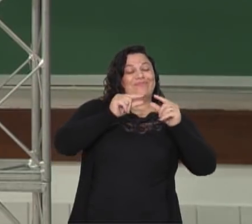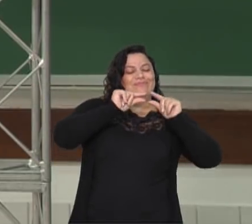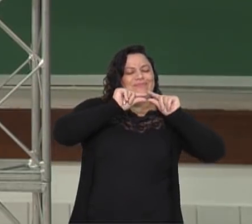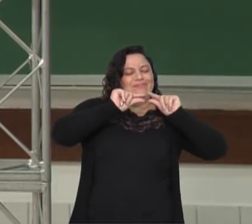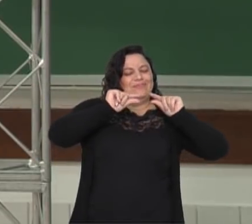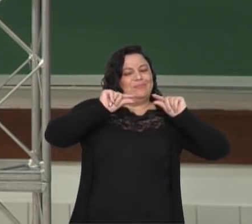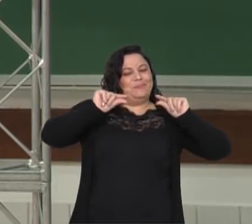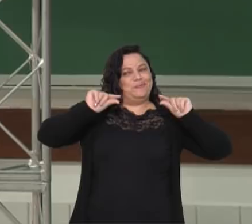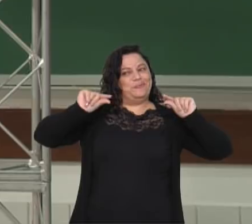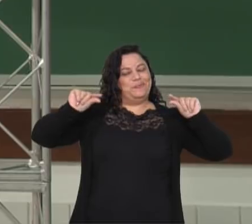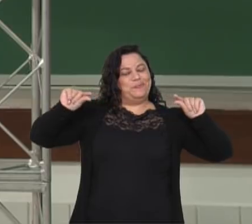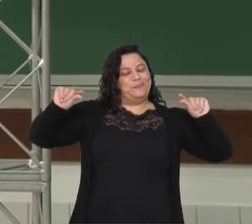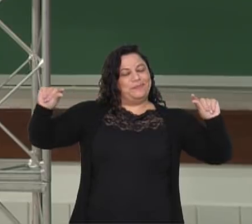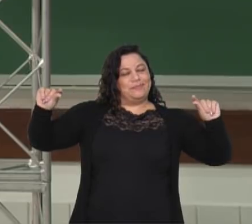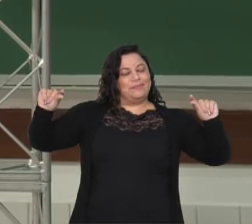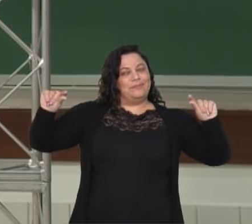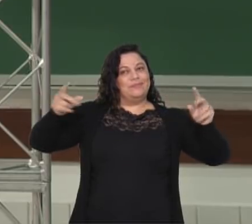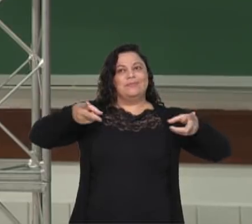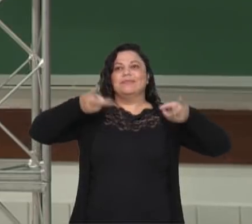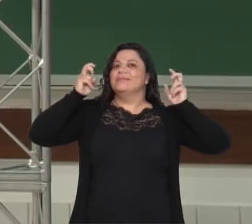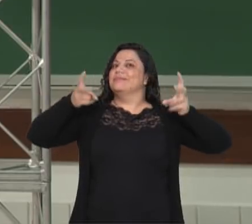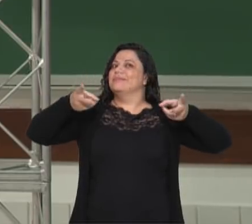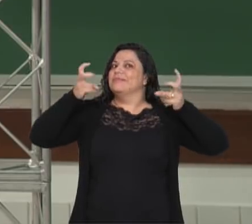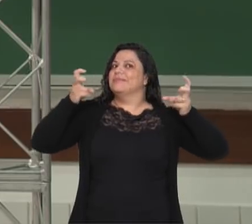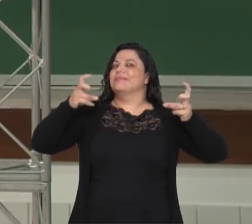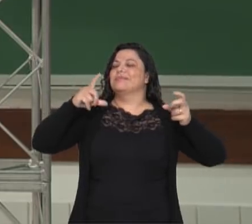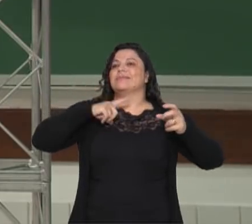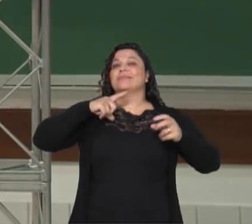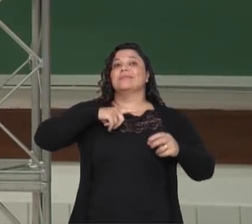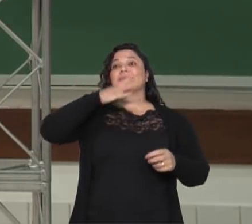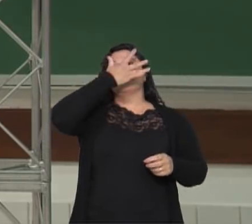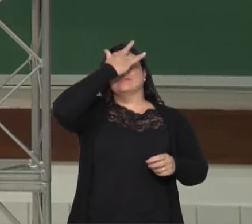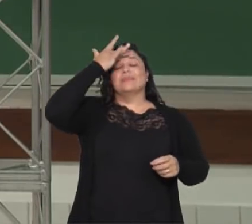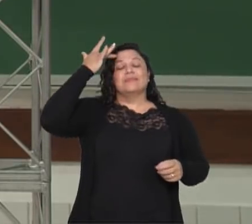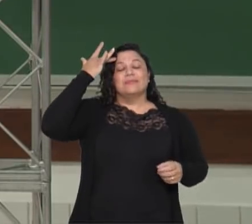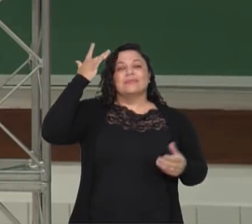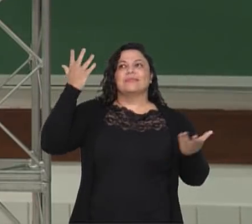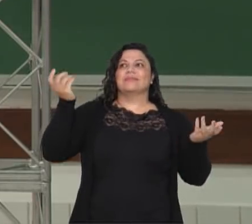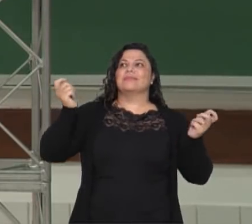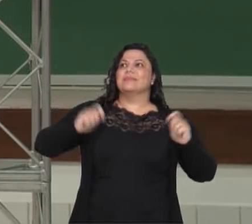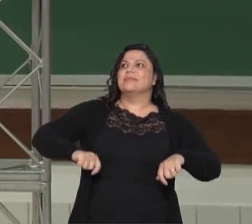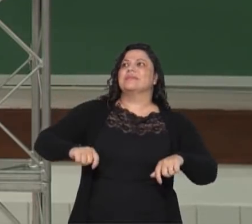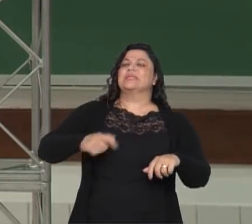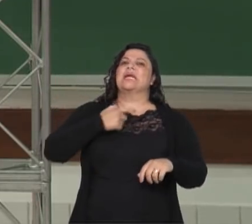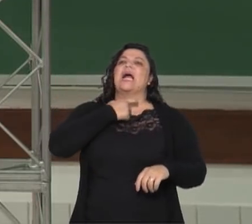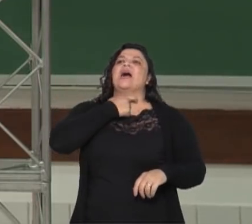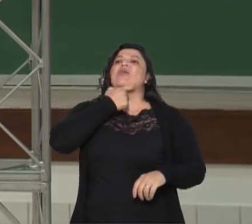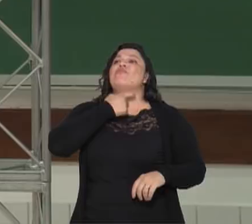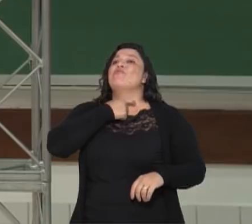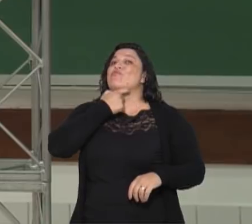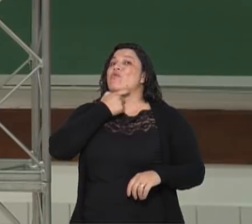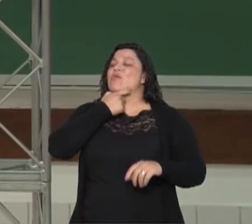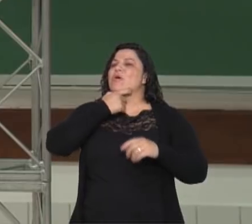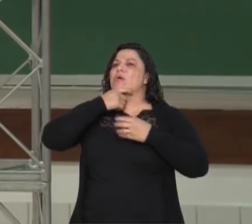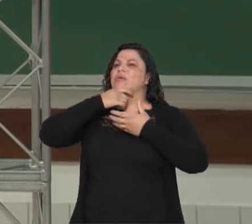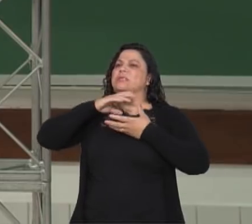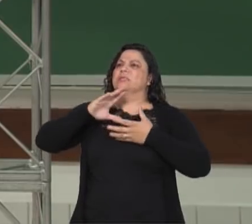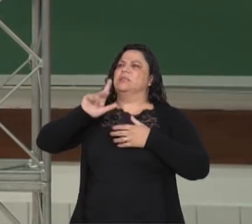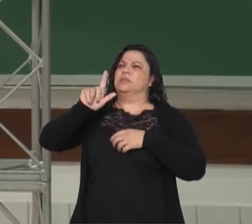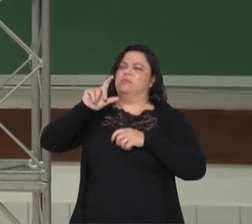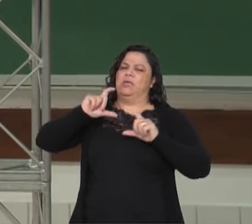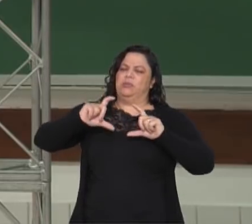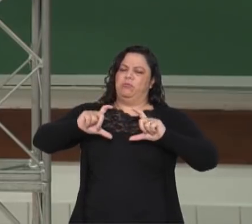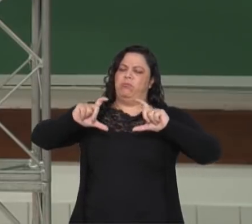Percebam que tem gente que tem, por exemplo, tem gente que tem a voz mais grave, tem gente que tem a voz mais pro